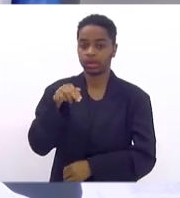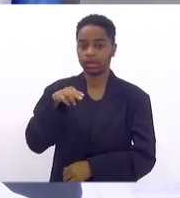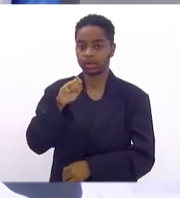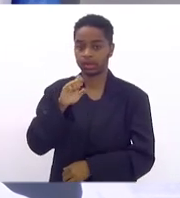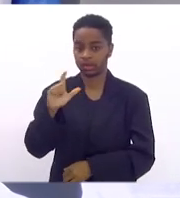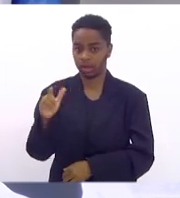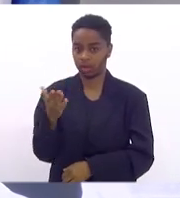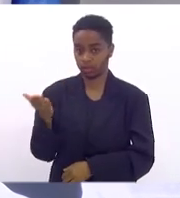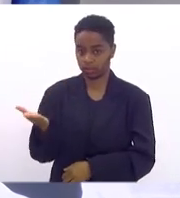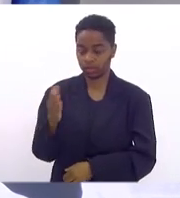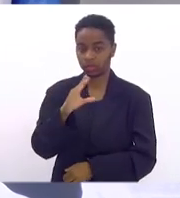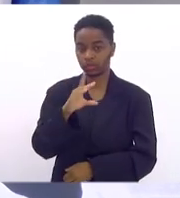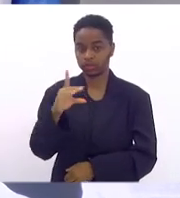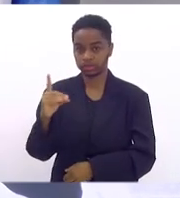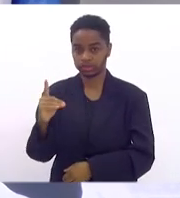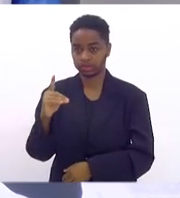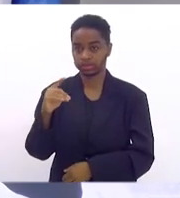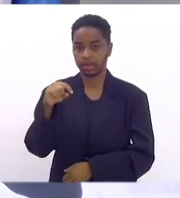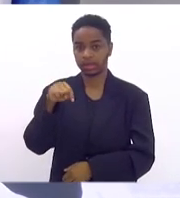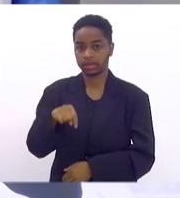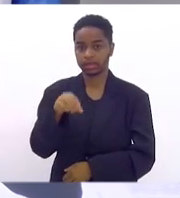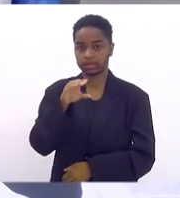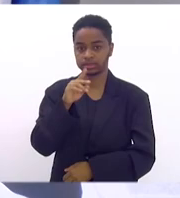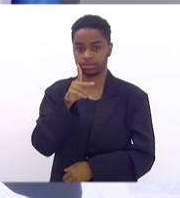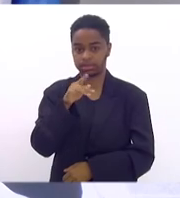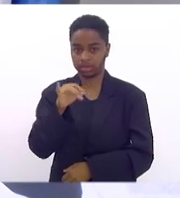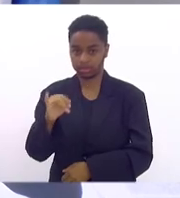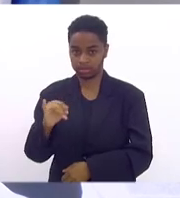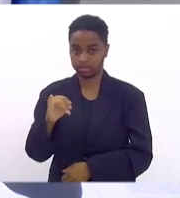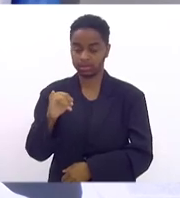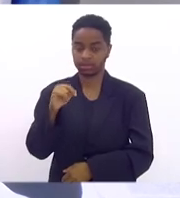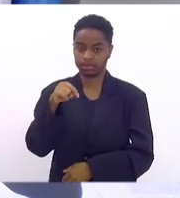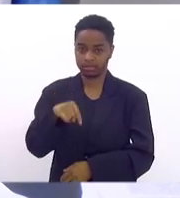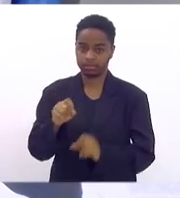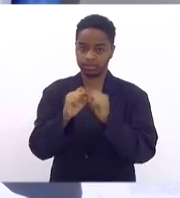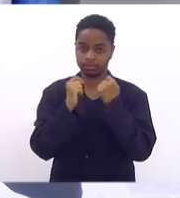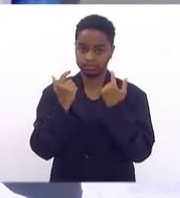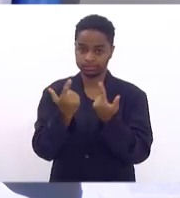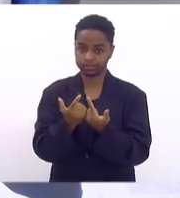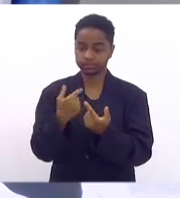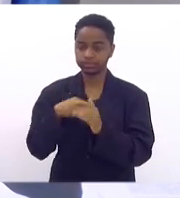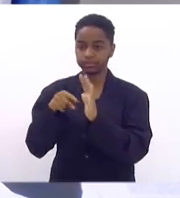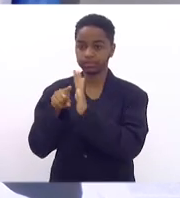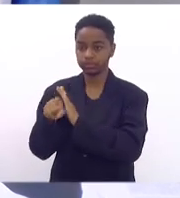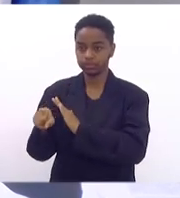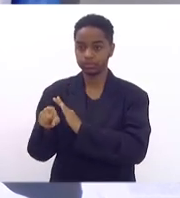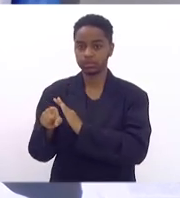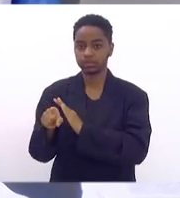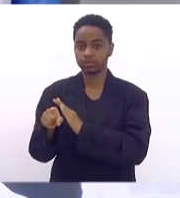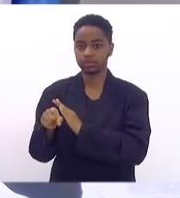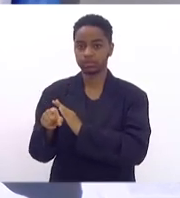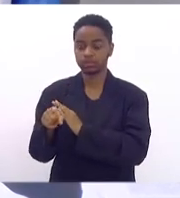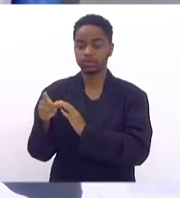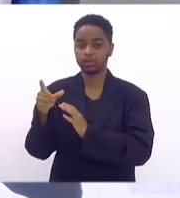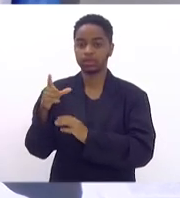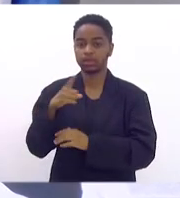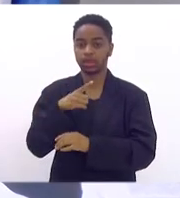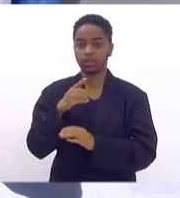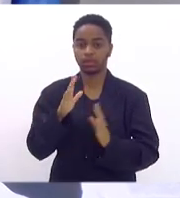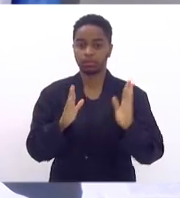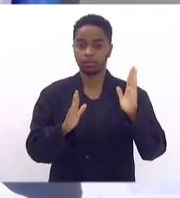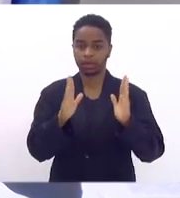é coordenadora desta CPI pela casa, contando o tempo de recesso